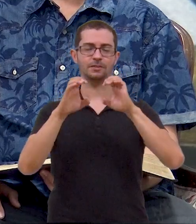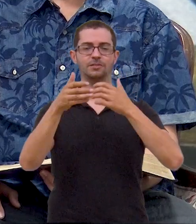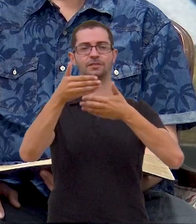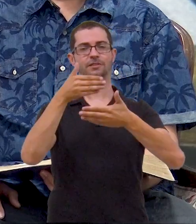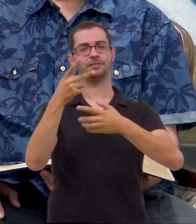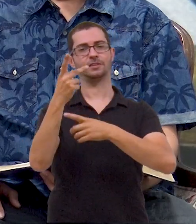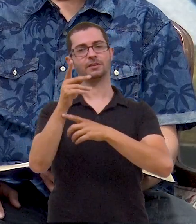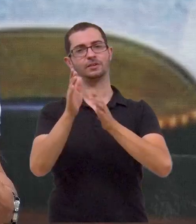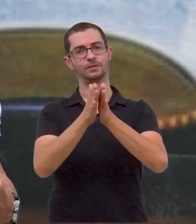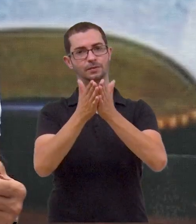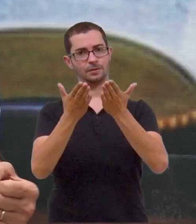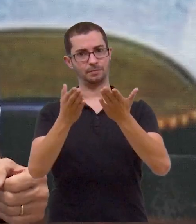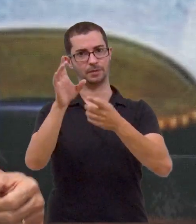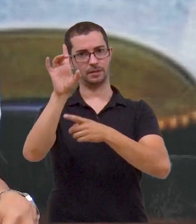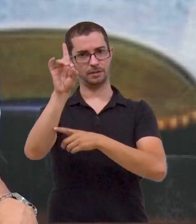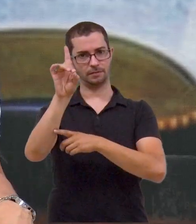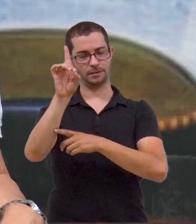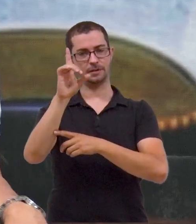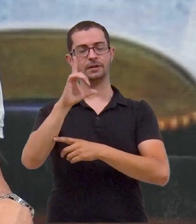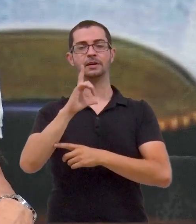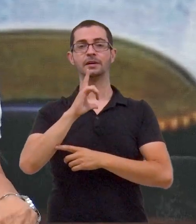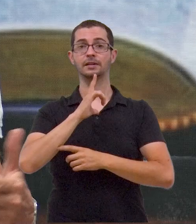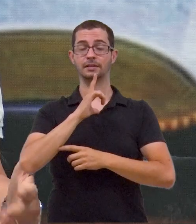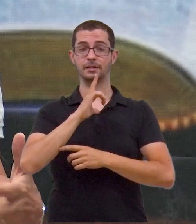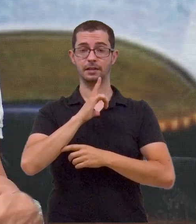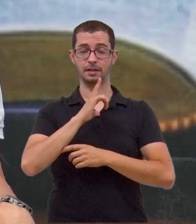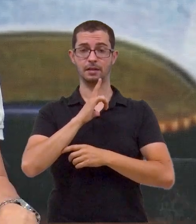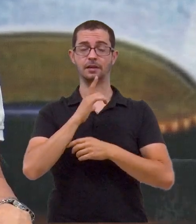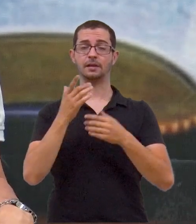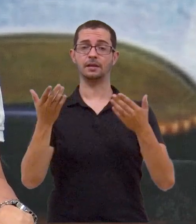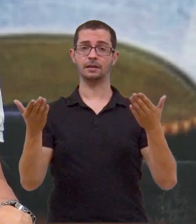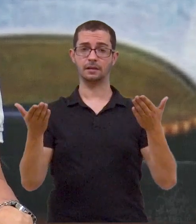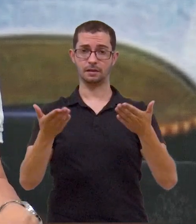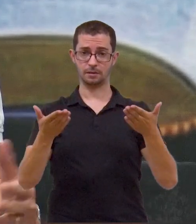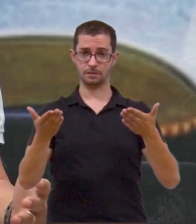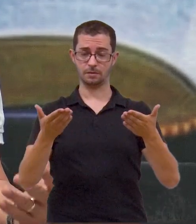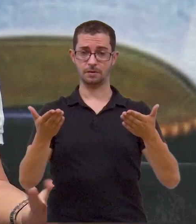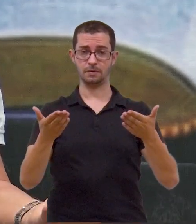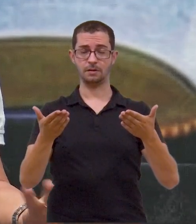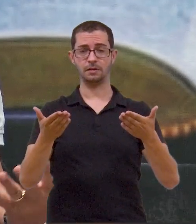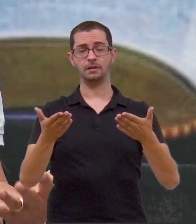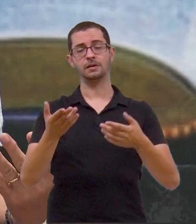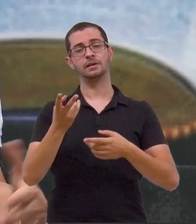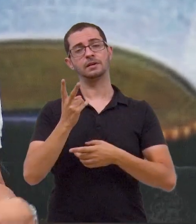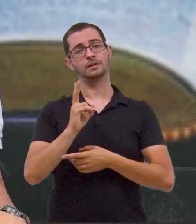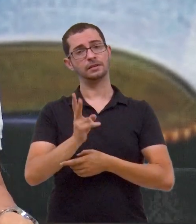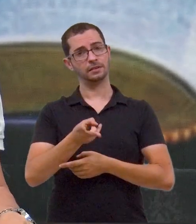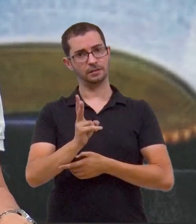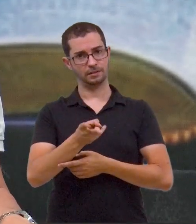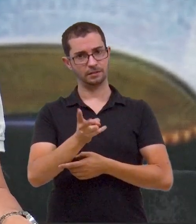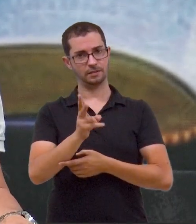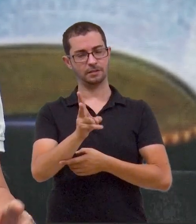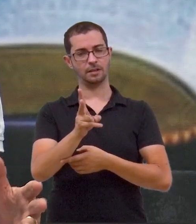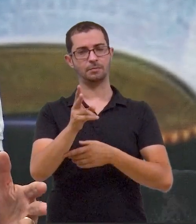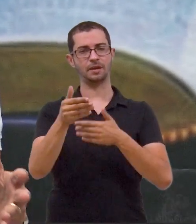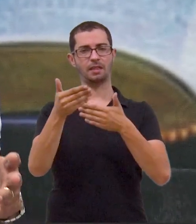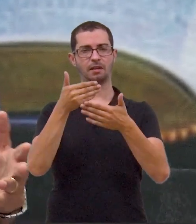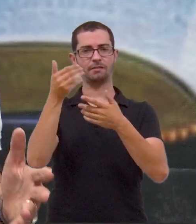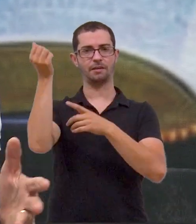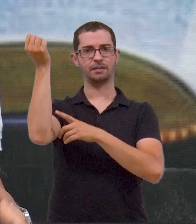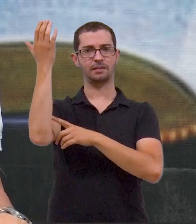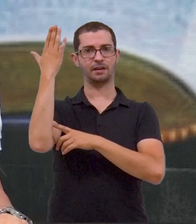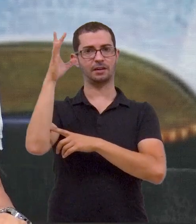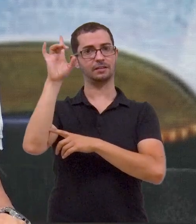palavra. É verdade. Nós temos aqui nesse tempo, sempre que pela graça o Senhor